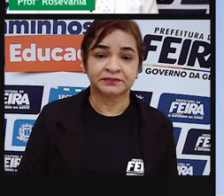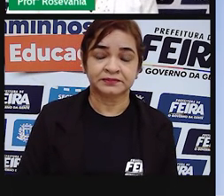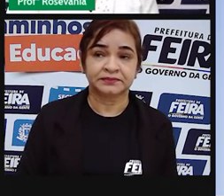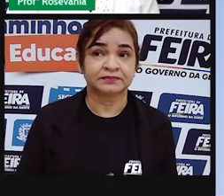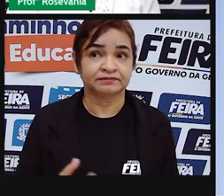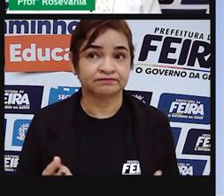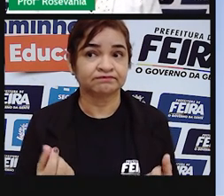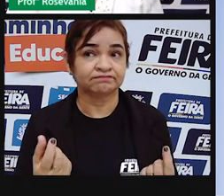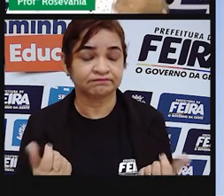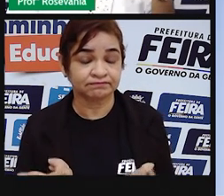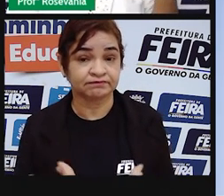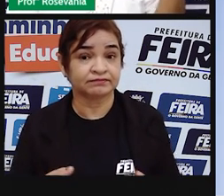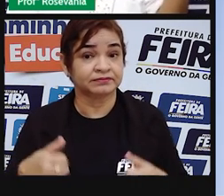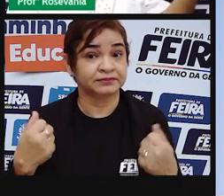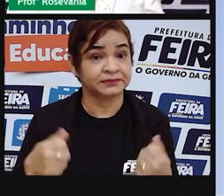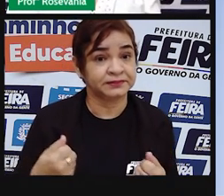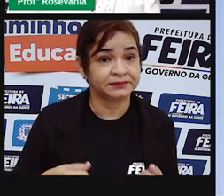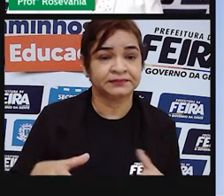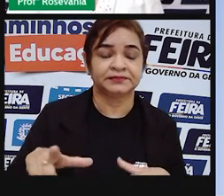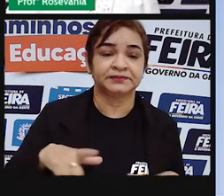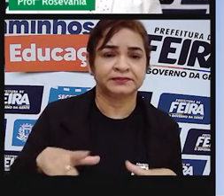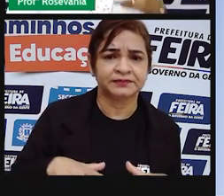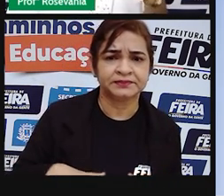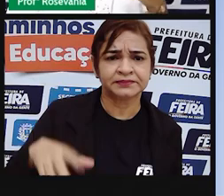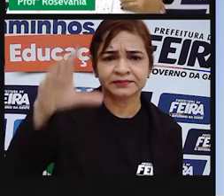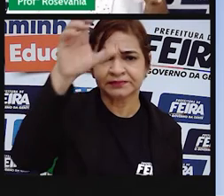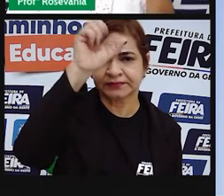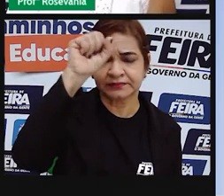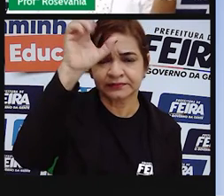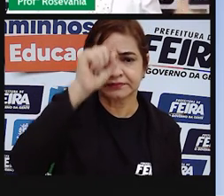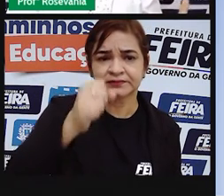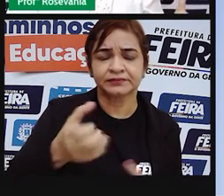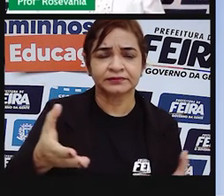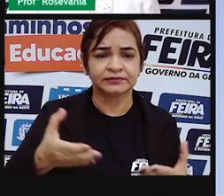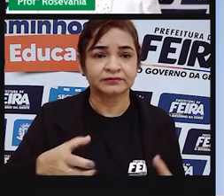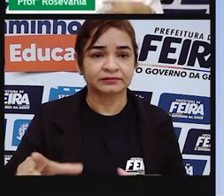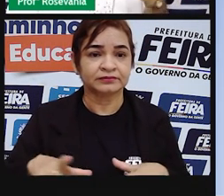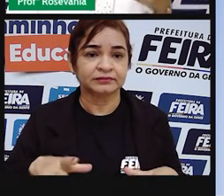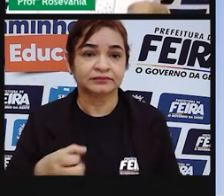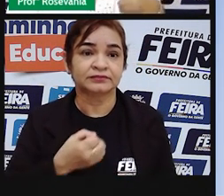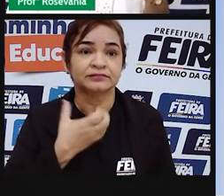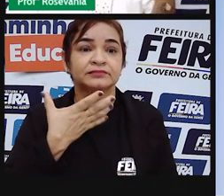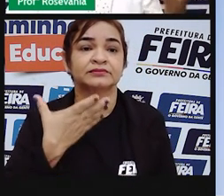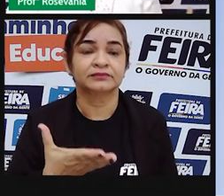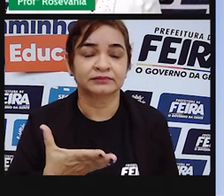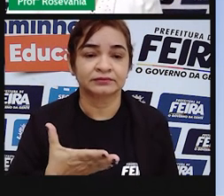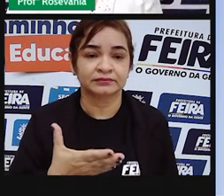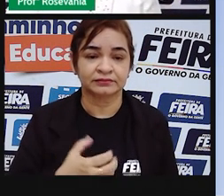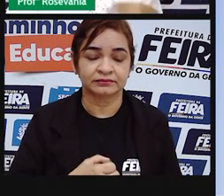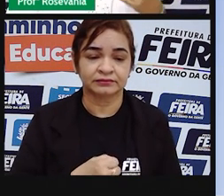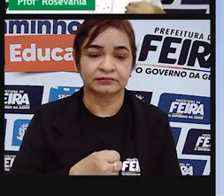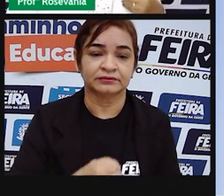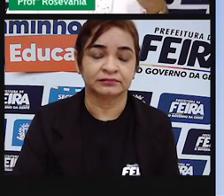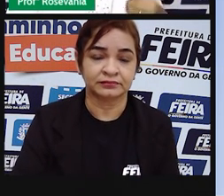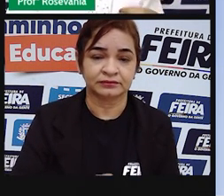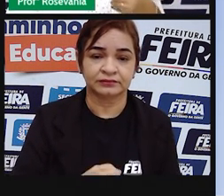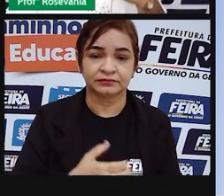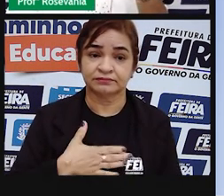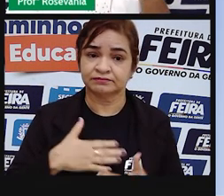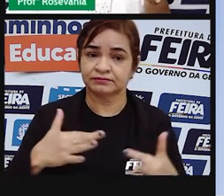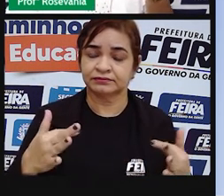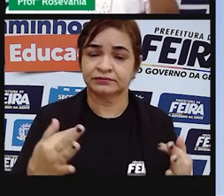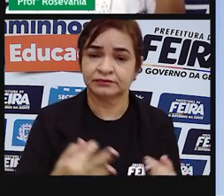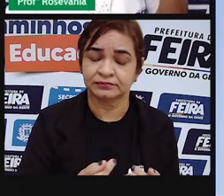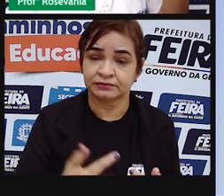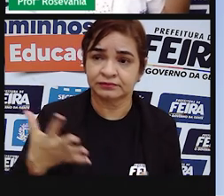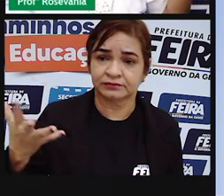questões econômicas. Eu quero aprender mais, eu quero ter um trabalho melhor, eu quero mudar de vida, eu quero ter